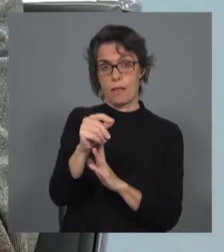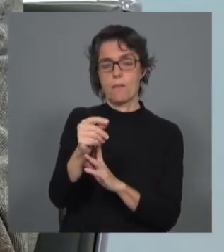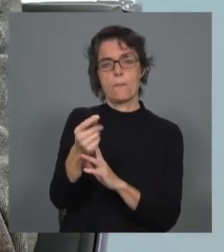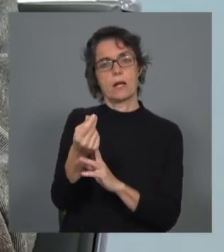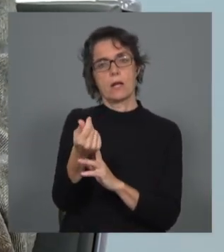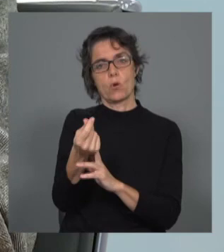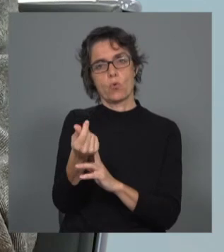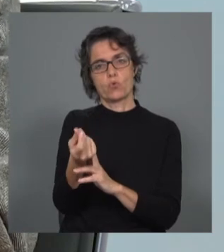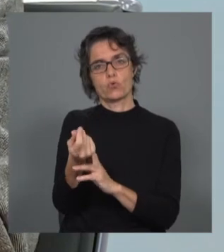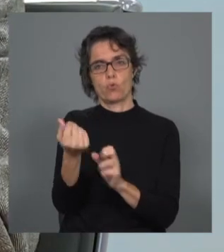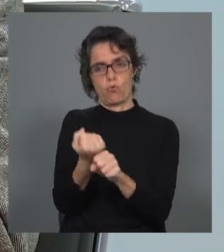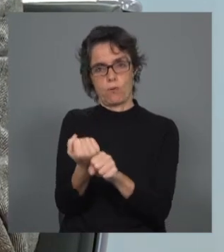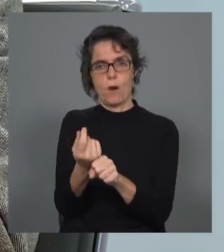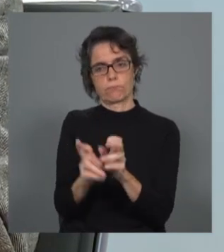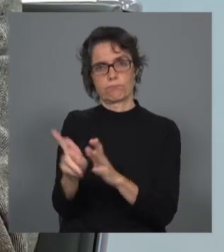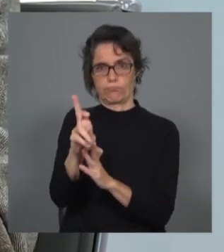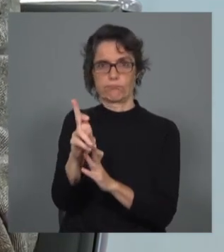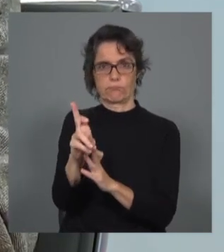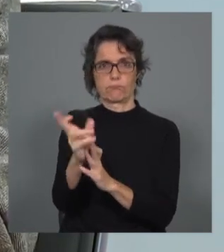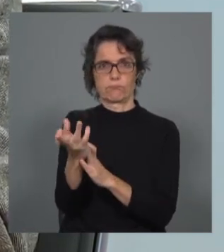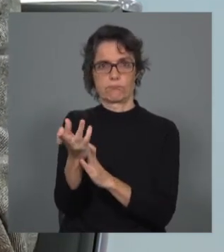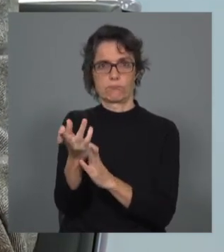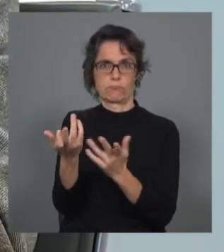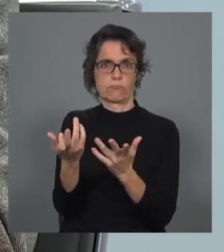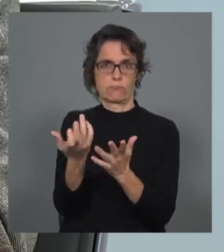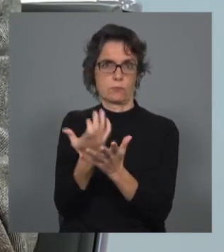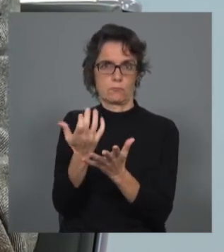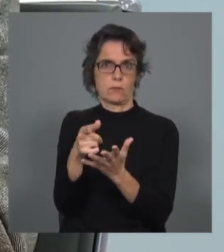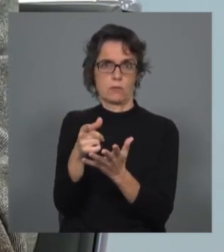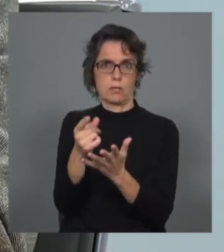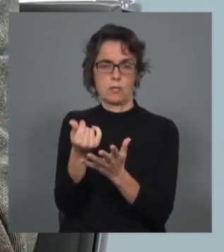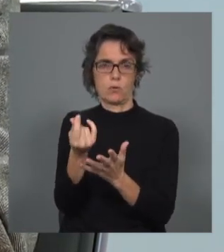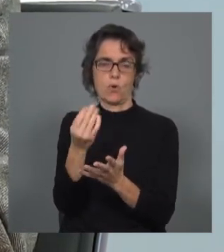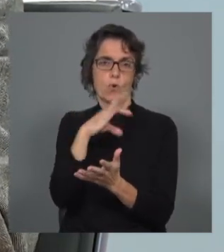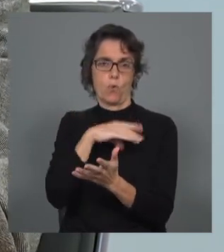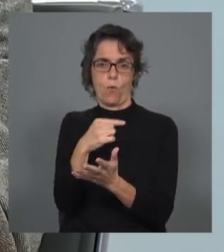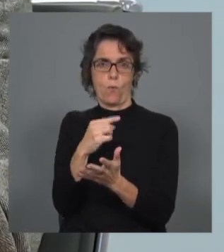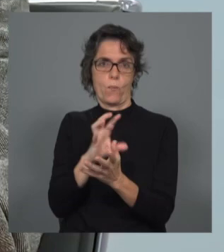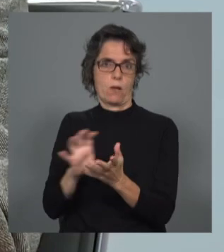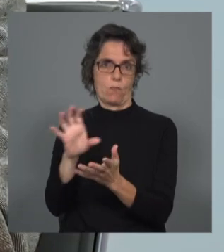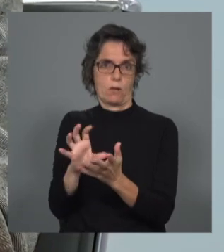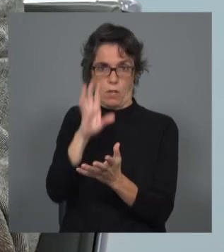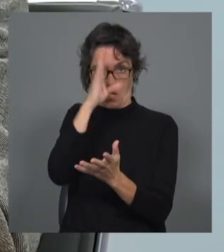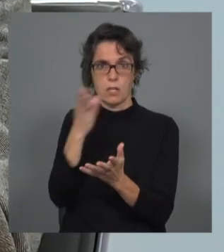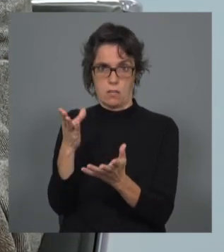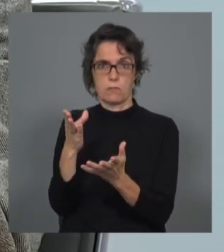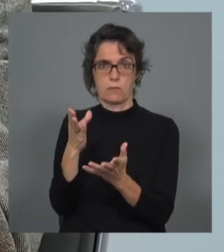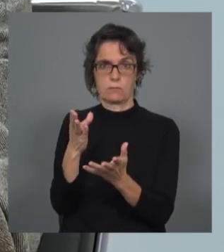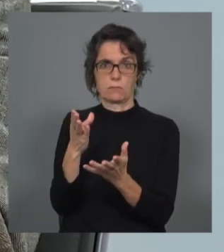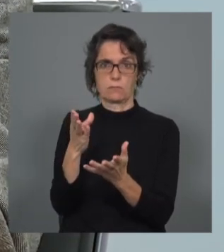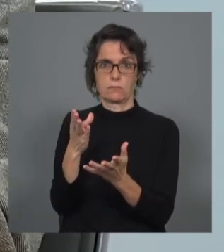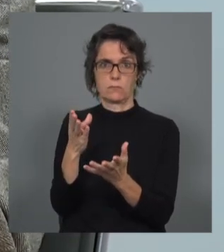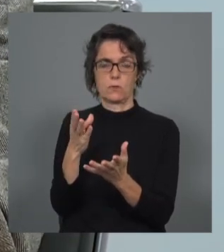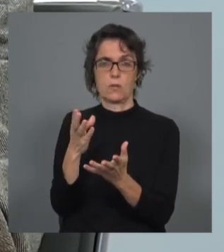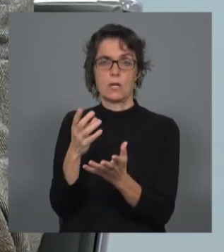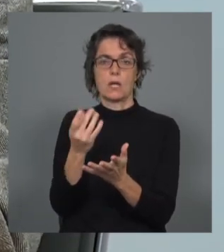laborais, ainda que mais não seja por efeito e impacto do aumento do salário mínimo nacional, porque, como todos percebemos, o